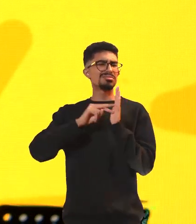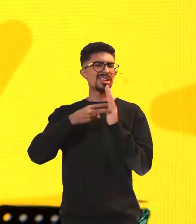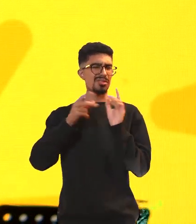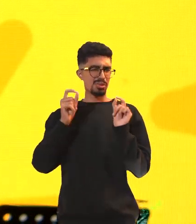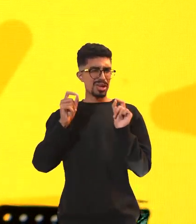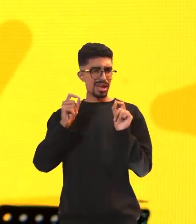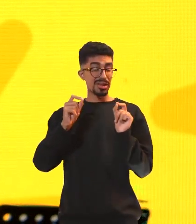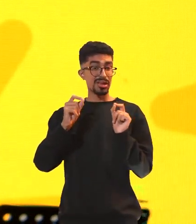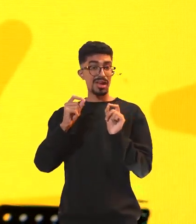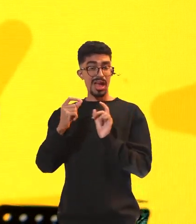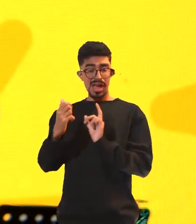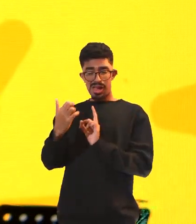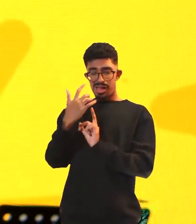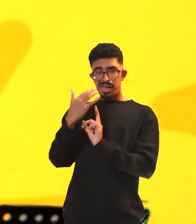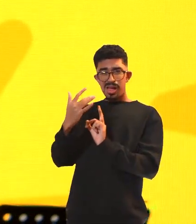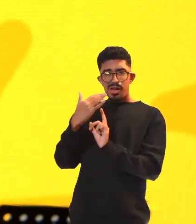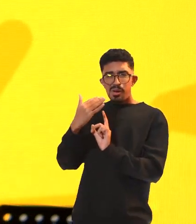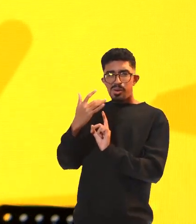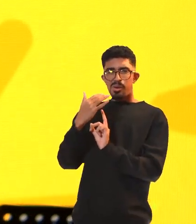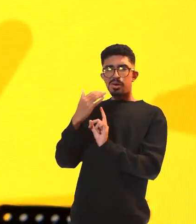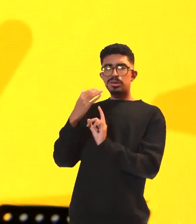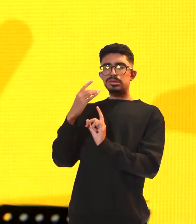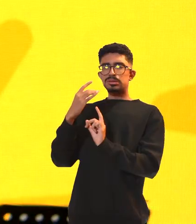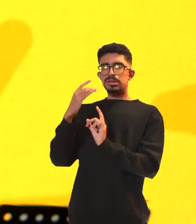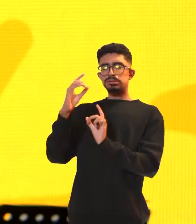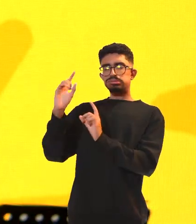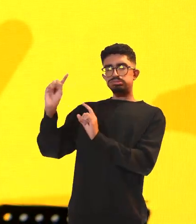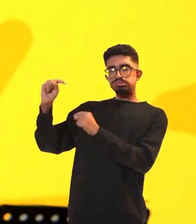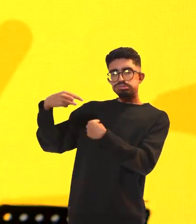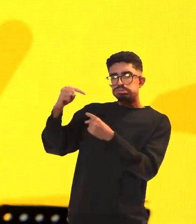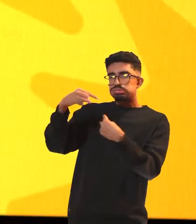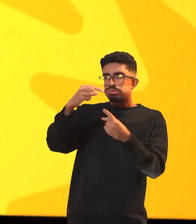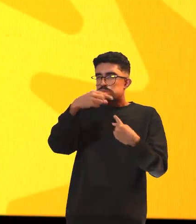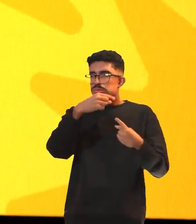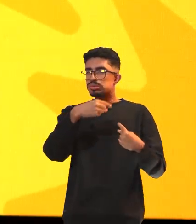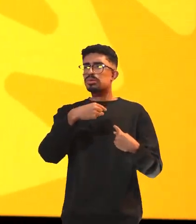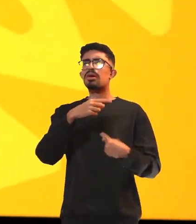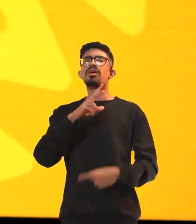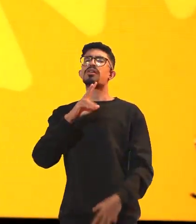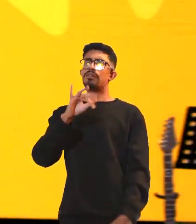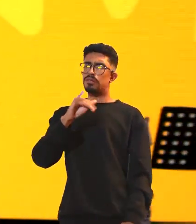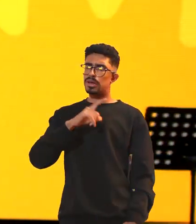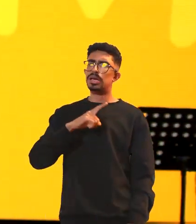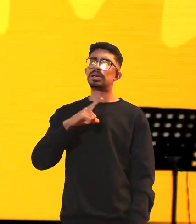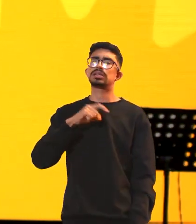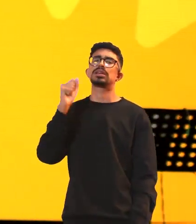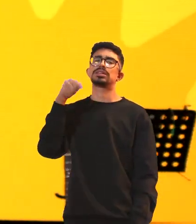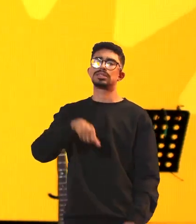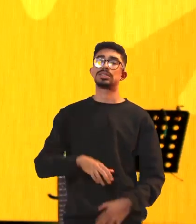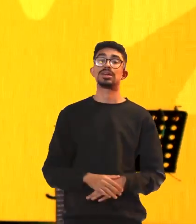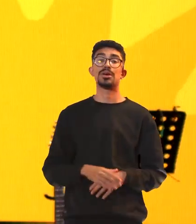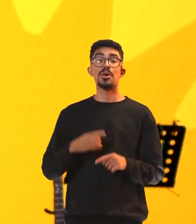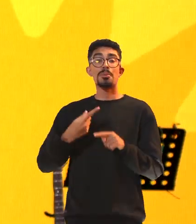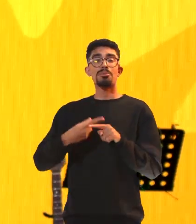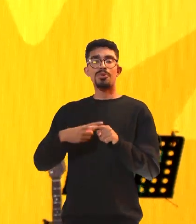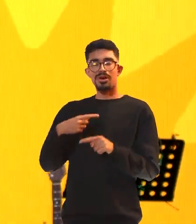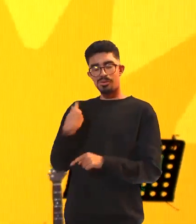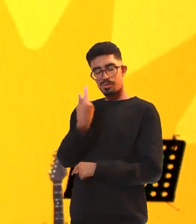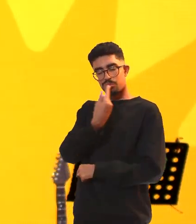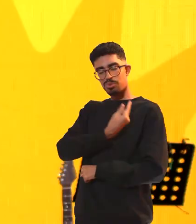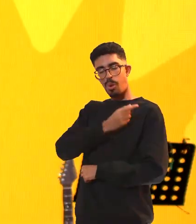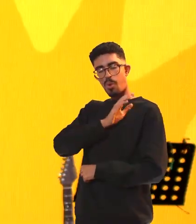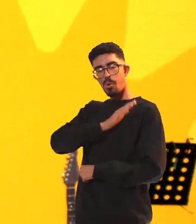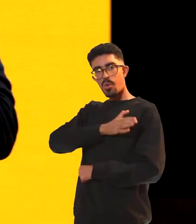tentados? Sim, todo mundo aqui é pecador. Nosso coração, ele tende a pecar, tá?